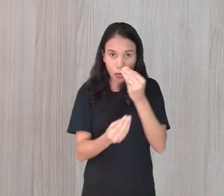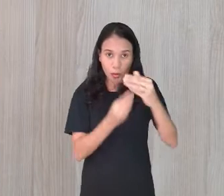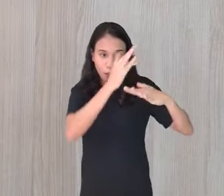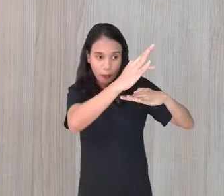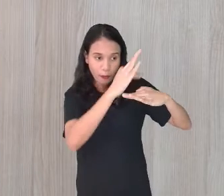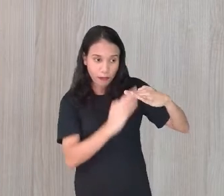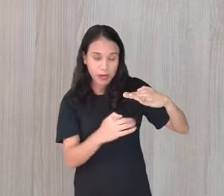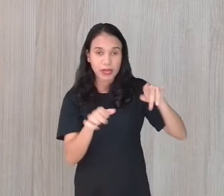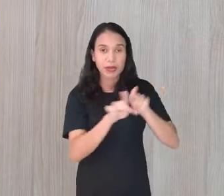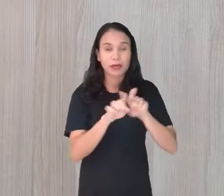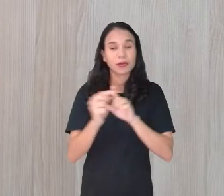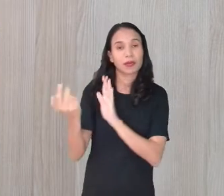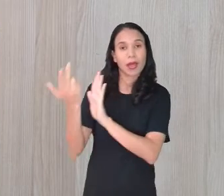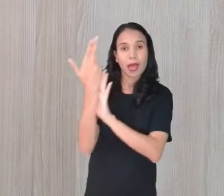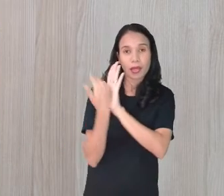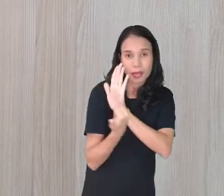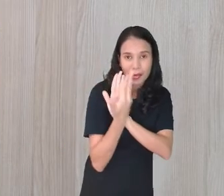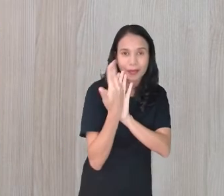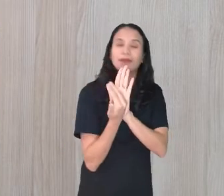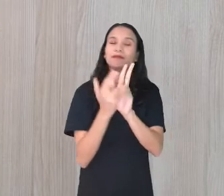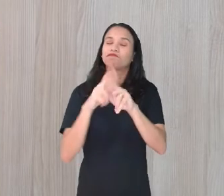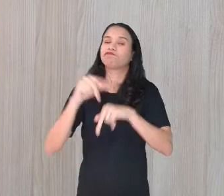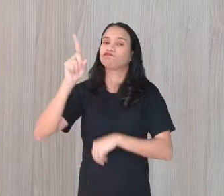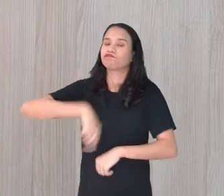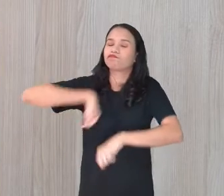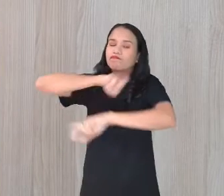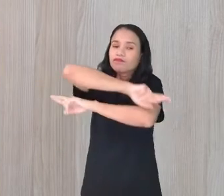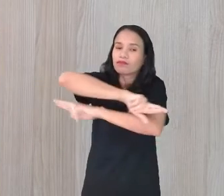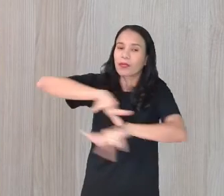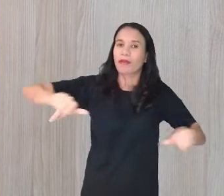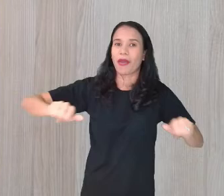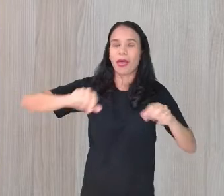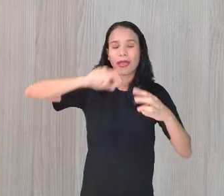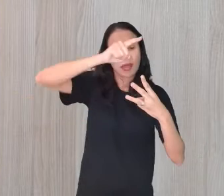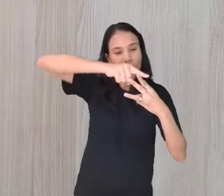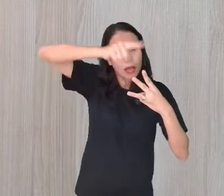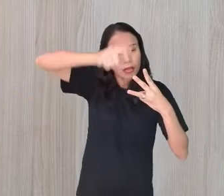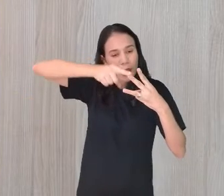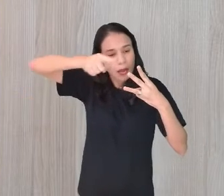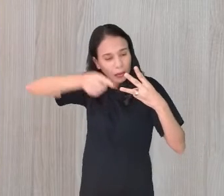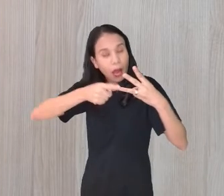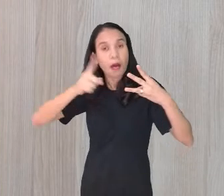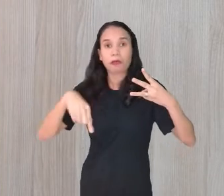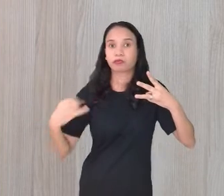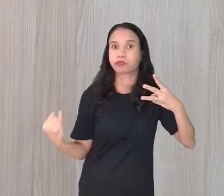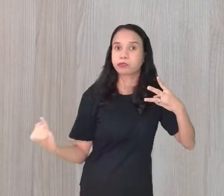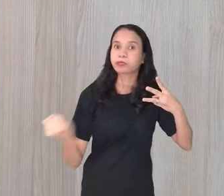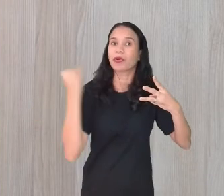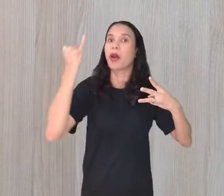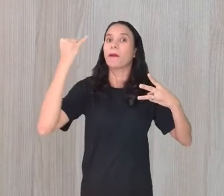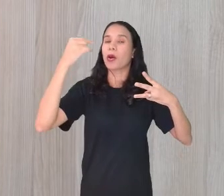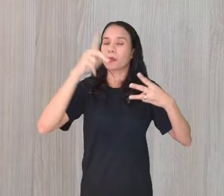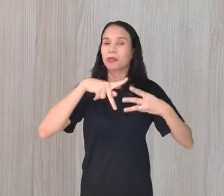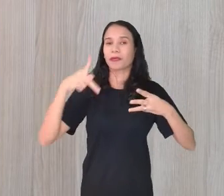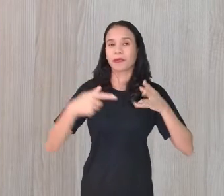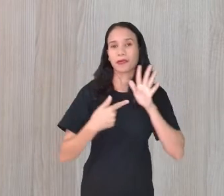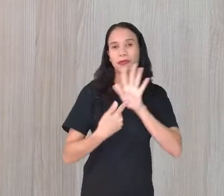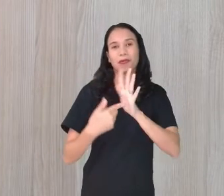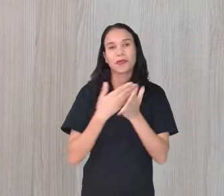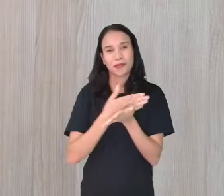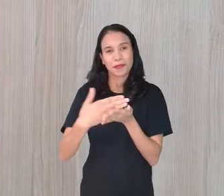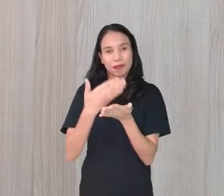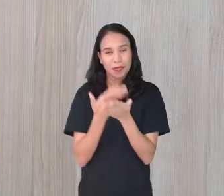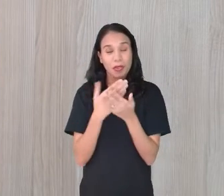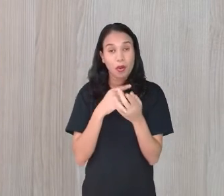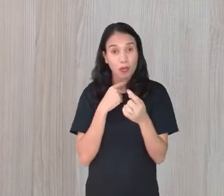quanto na forma de desenho, né? Então são 3 tópicos aí extremamente importantes que o professor Pedro trouxe nesse início de aula, e